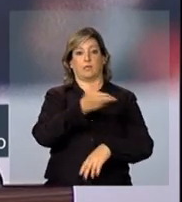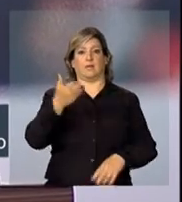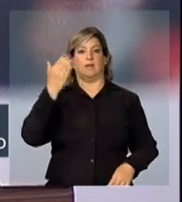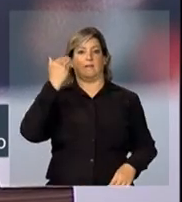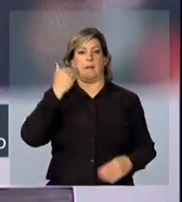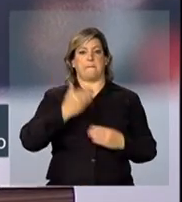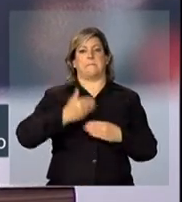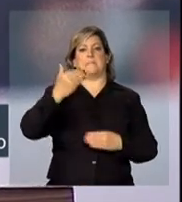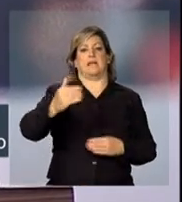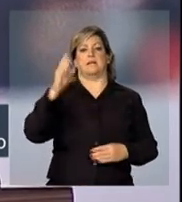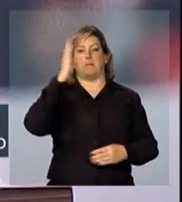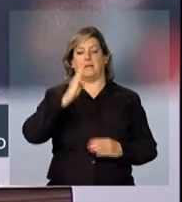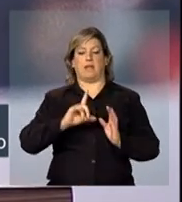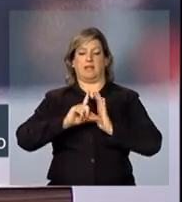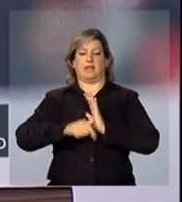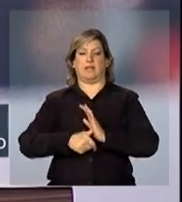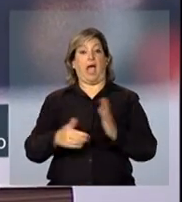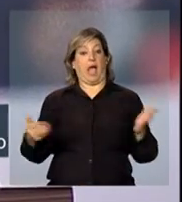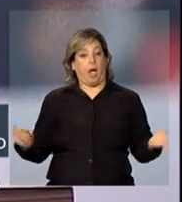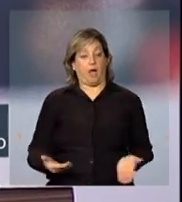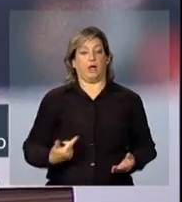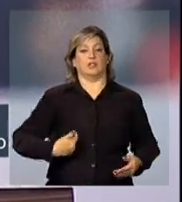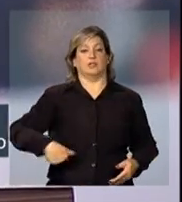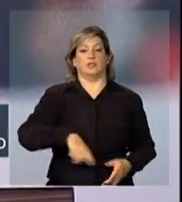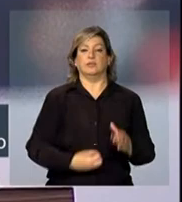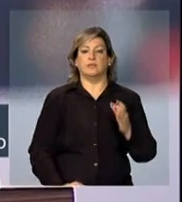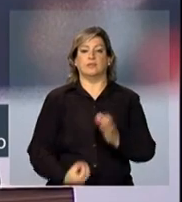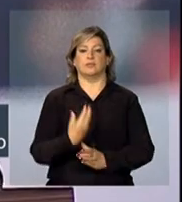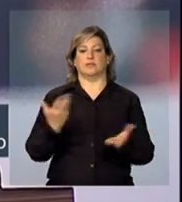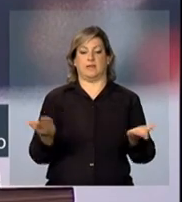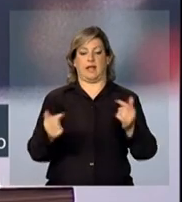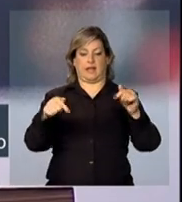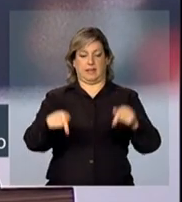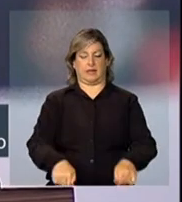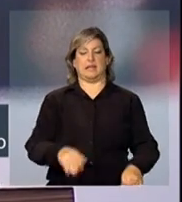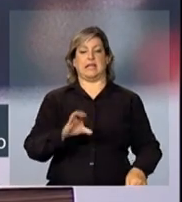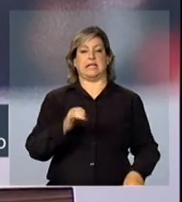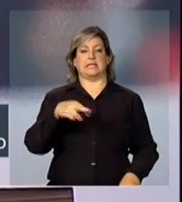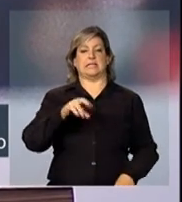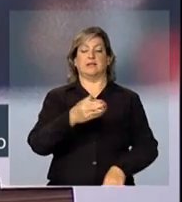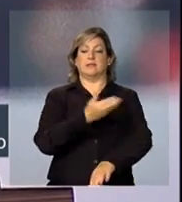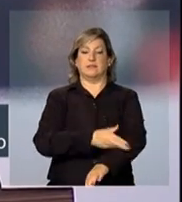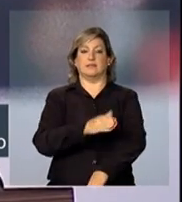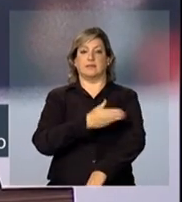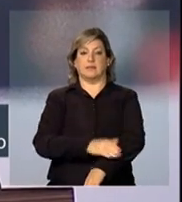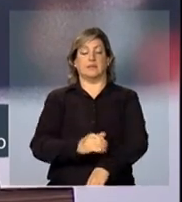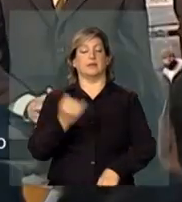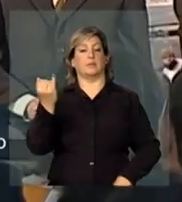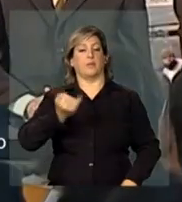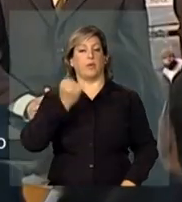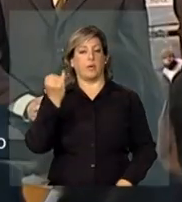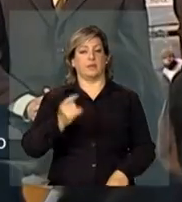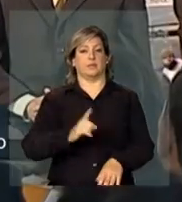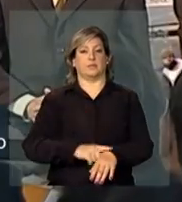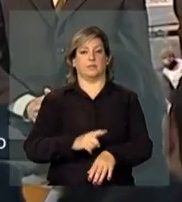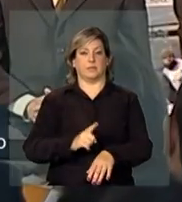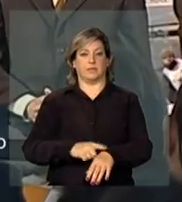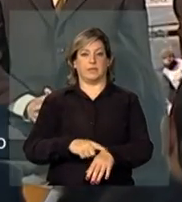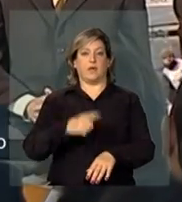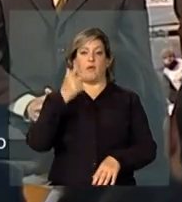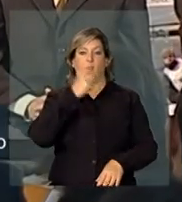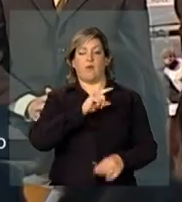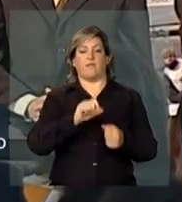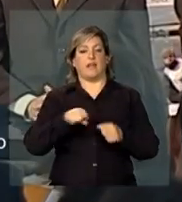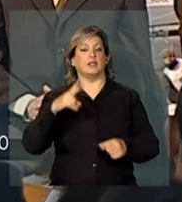geral Geraldo Alckmin nós temos aqui realizada uma etapa importante da